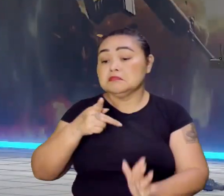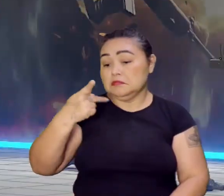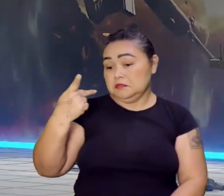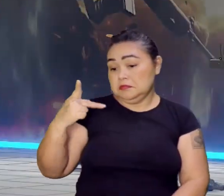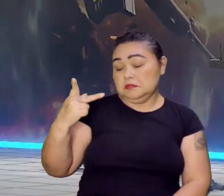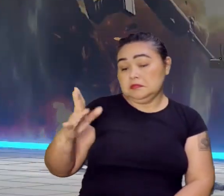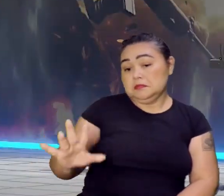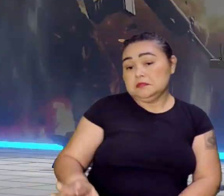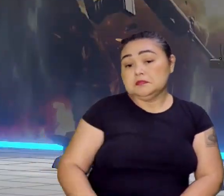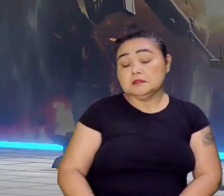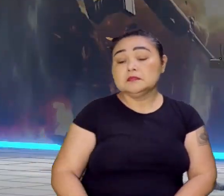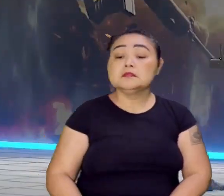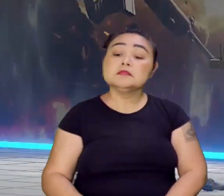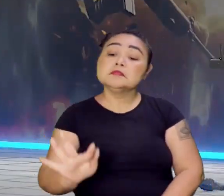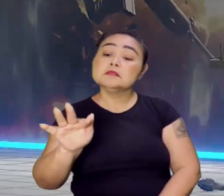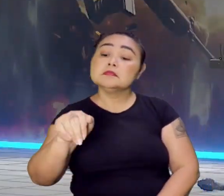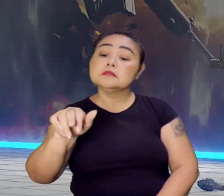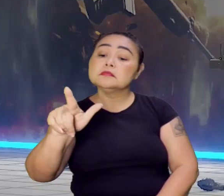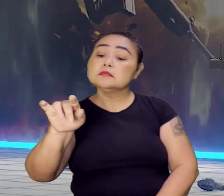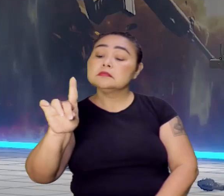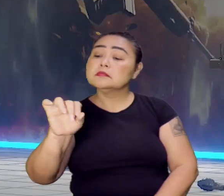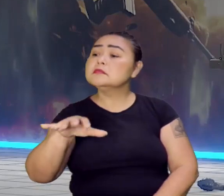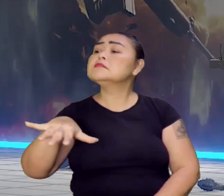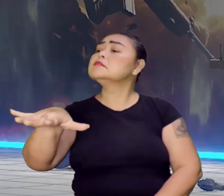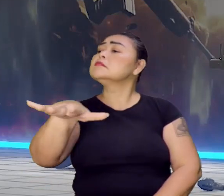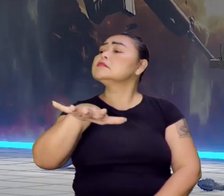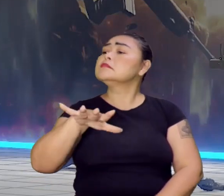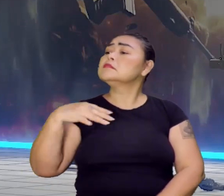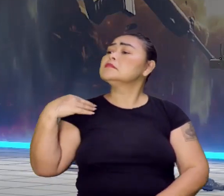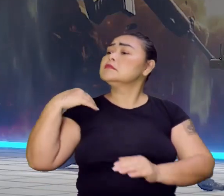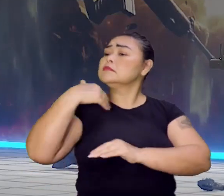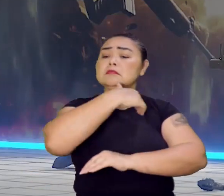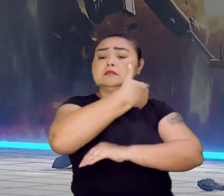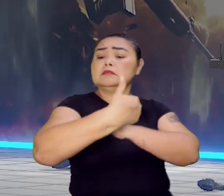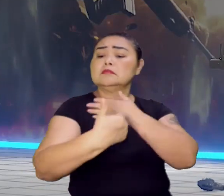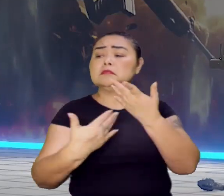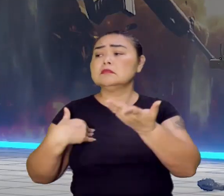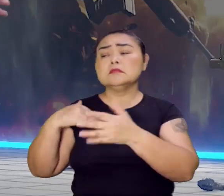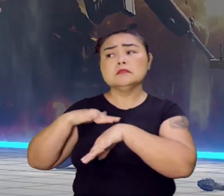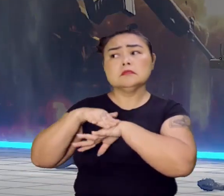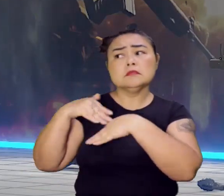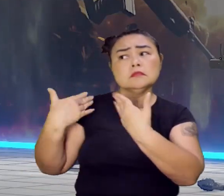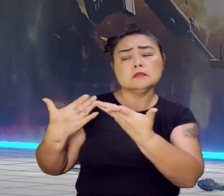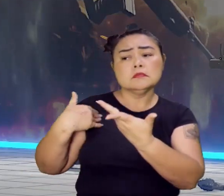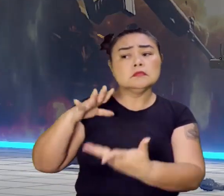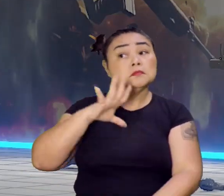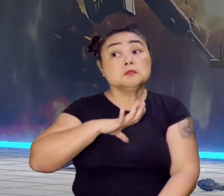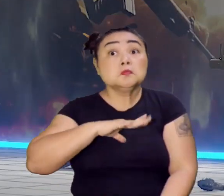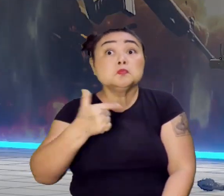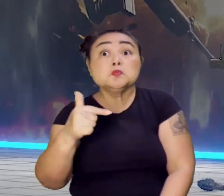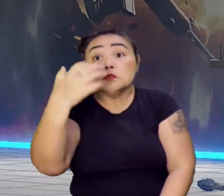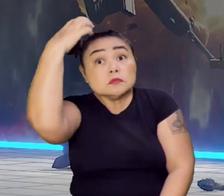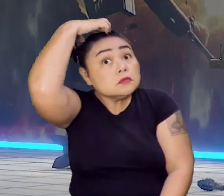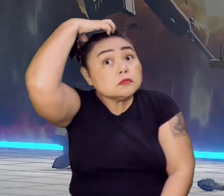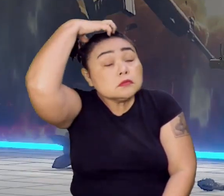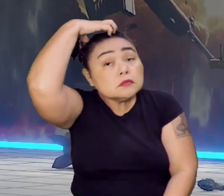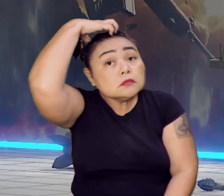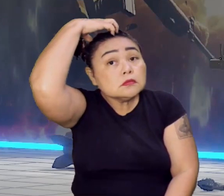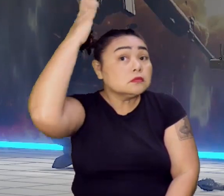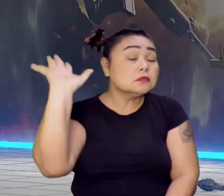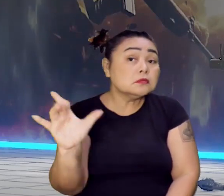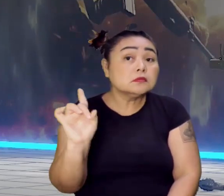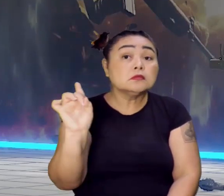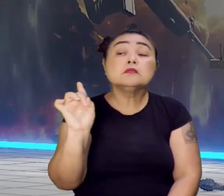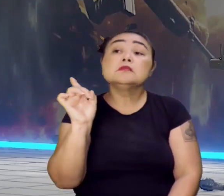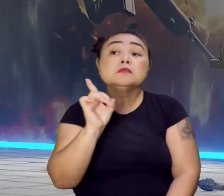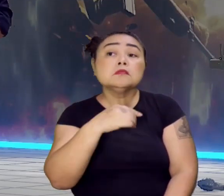Felipe II vai chamar a burguesia e vai dizer, burguesia, vamos nos conversar. Portugal está sem rei. Eu sou